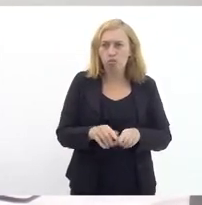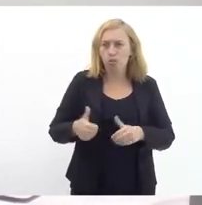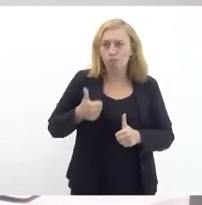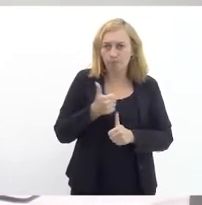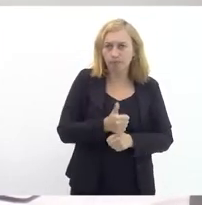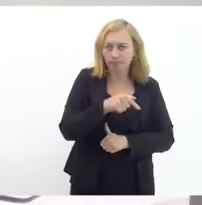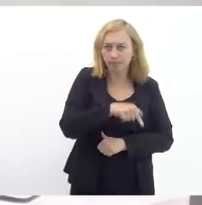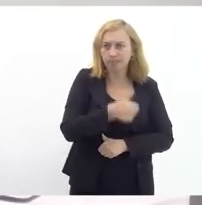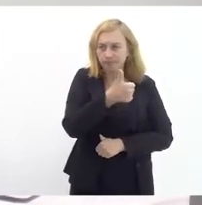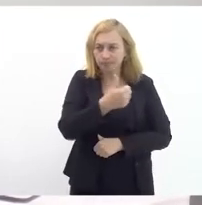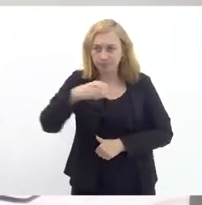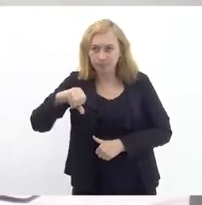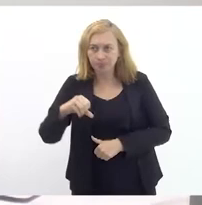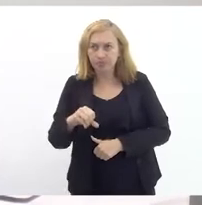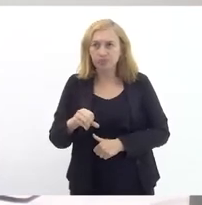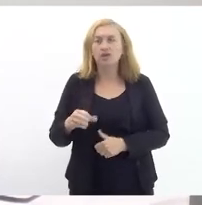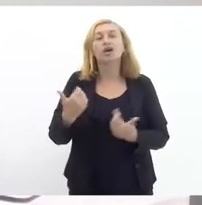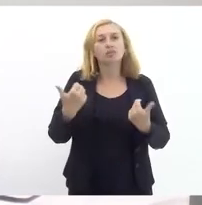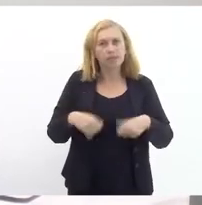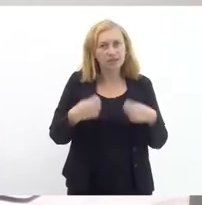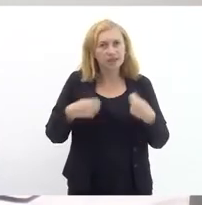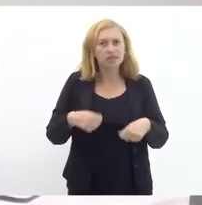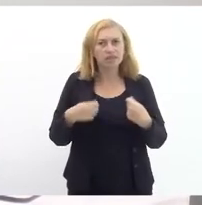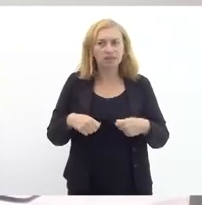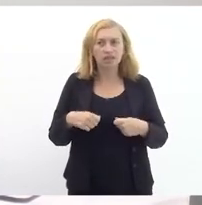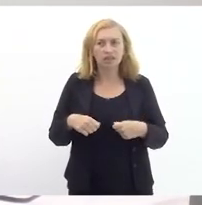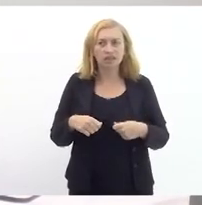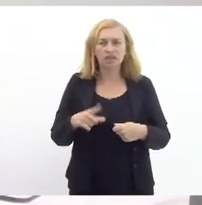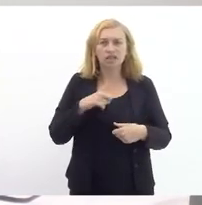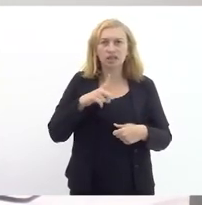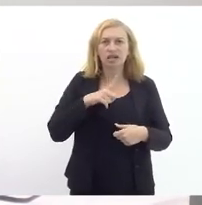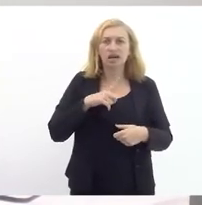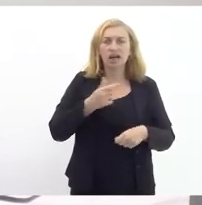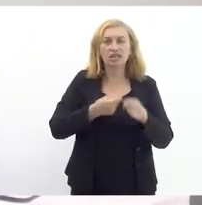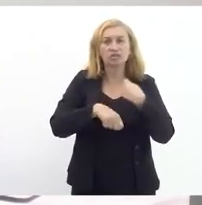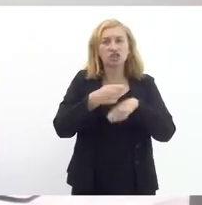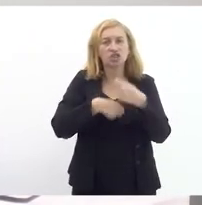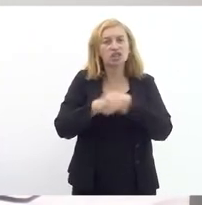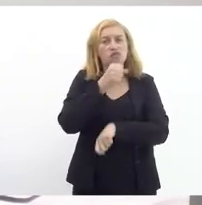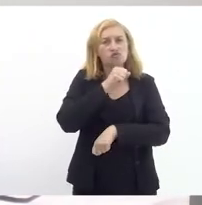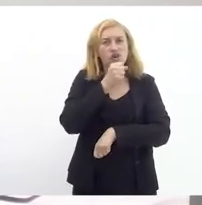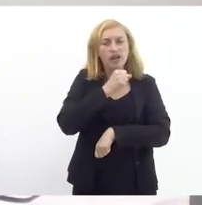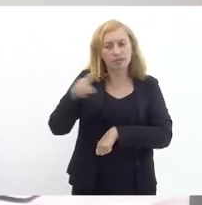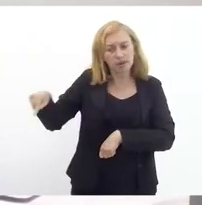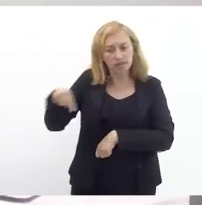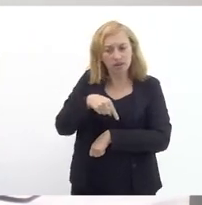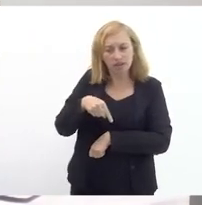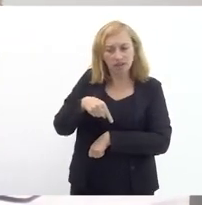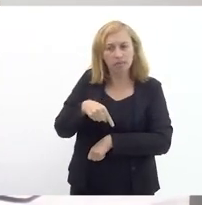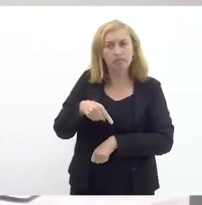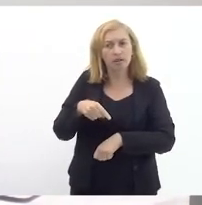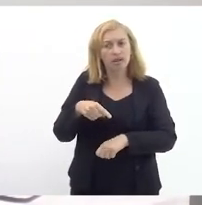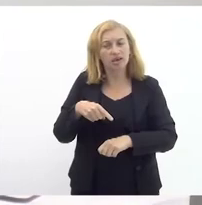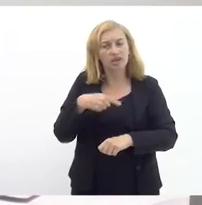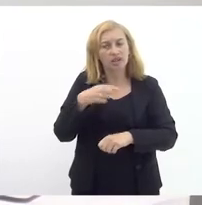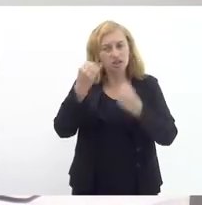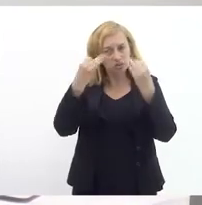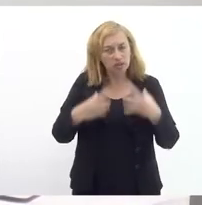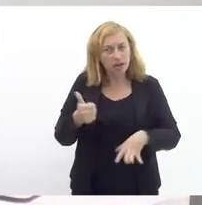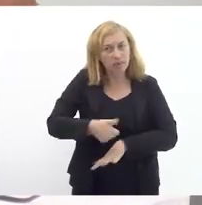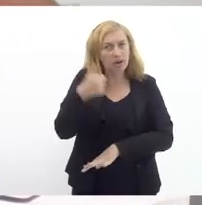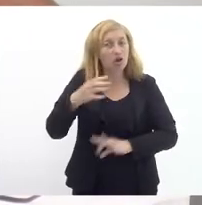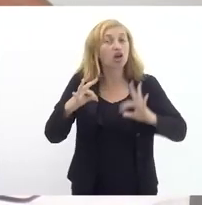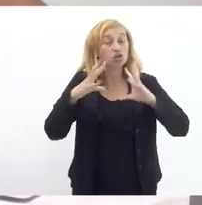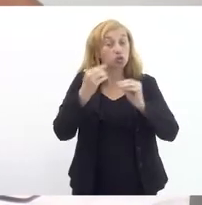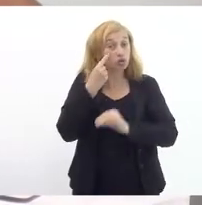em 2019. Então, alguém tem que se responsabilizando em relação a tudo isso que a gente